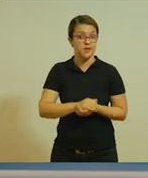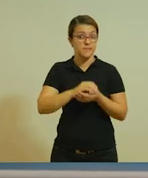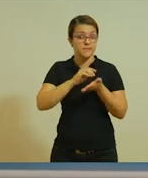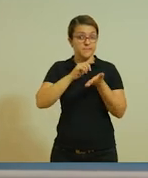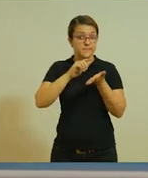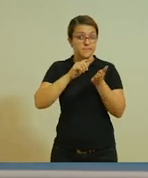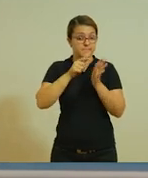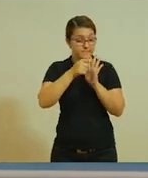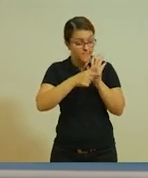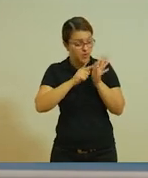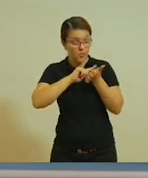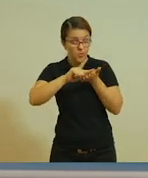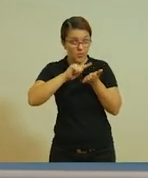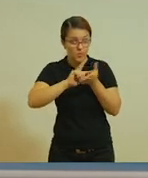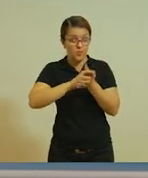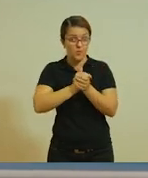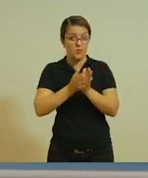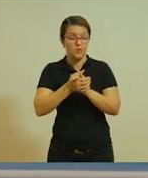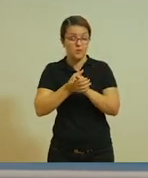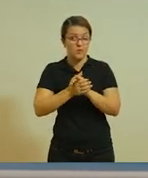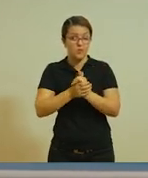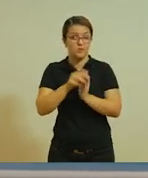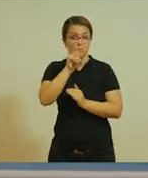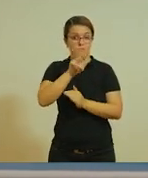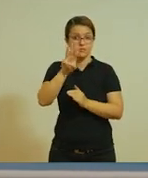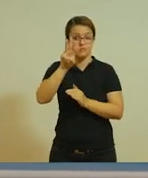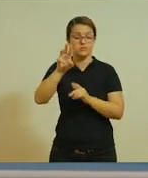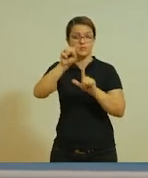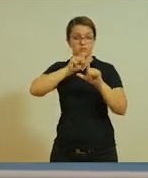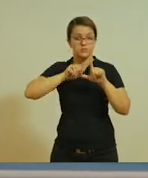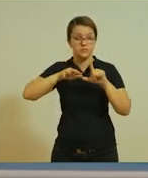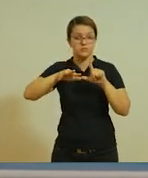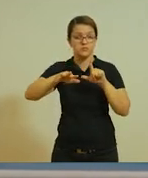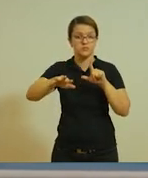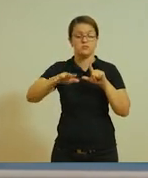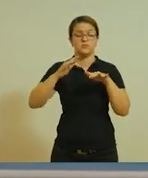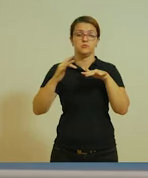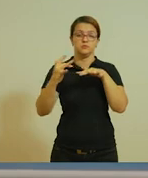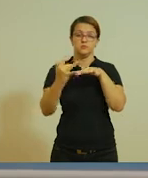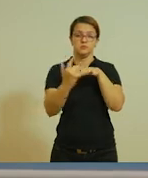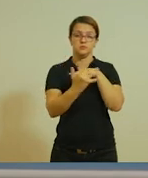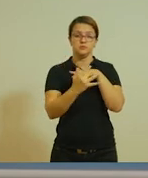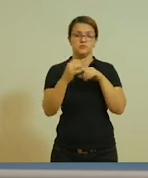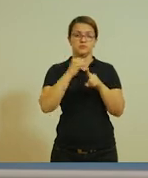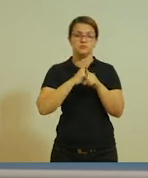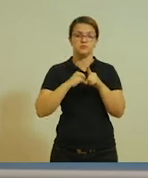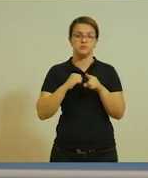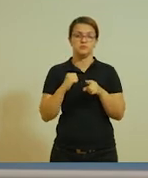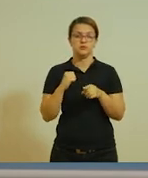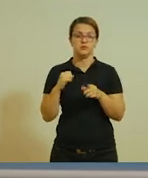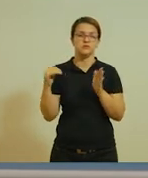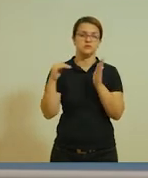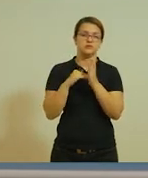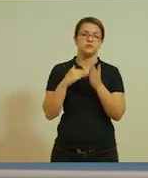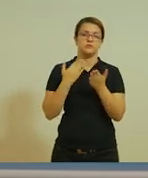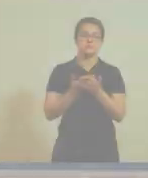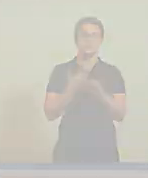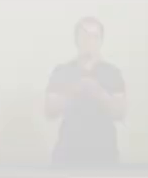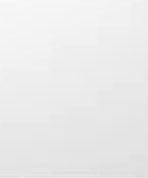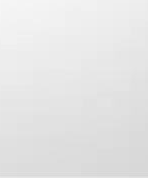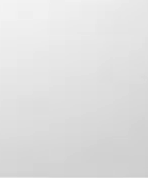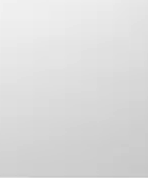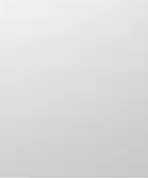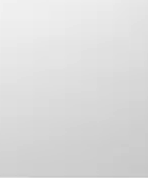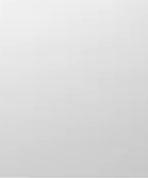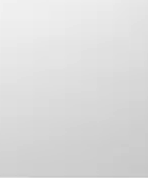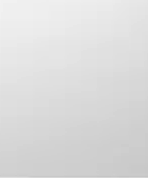manter as mãos bem limpinhas, tá? Compartilhem o nosso link nas redes sociais. Um beijo para vocês e até a próxima!